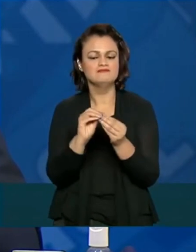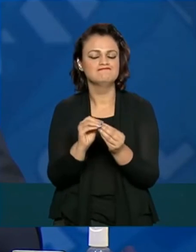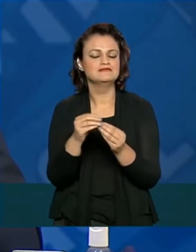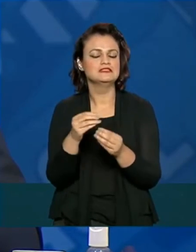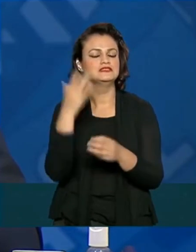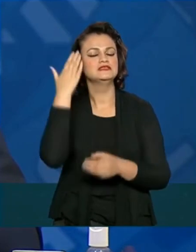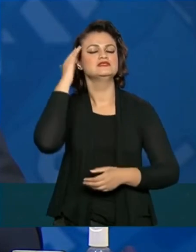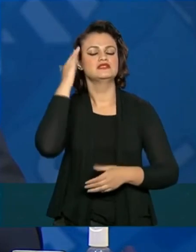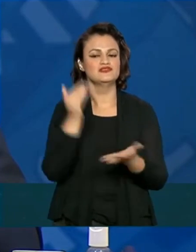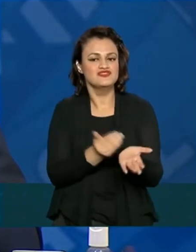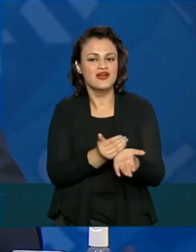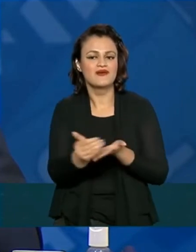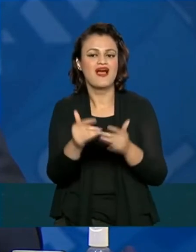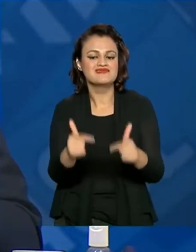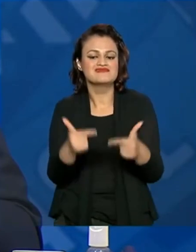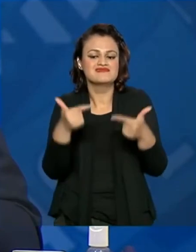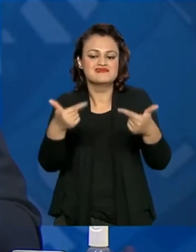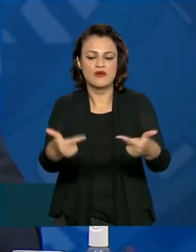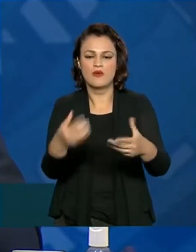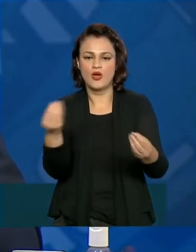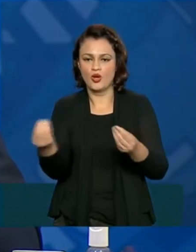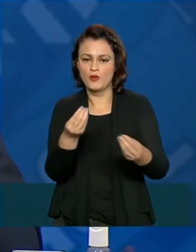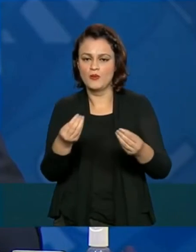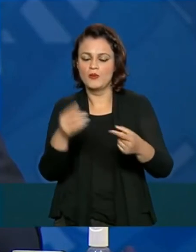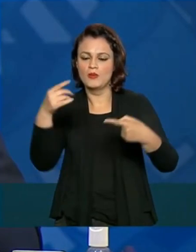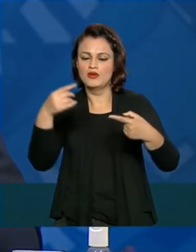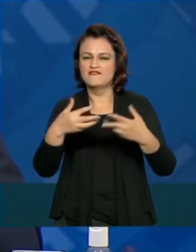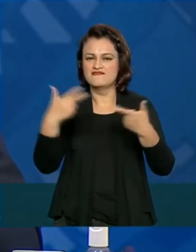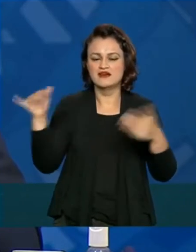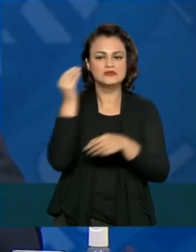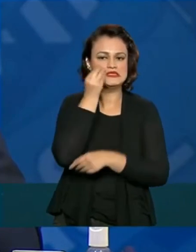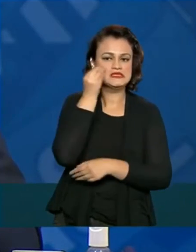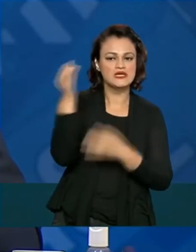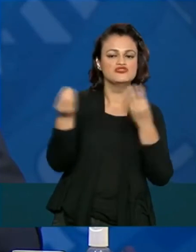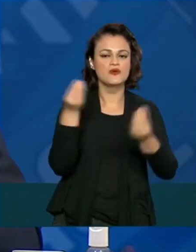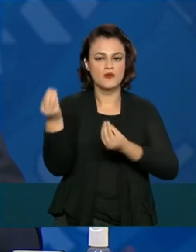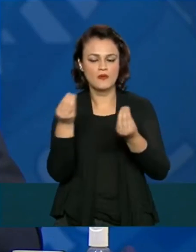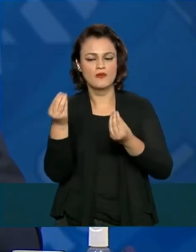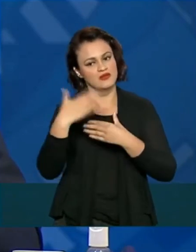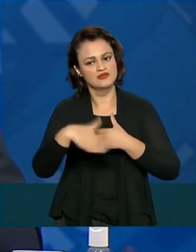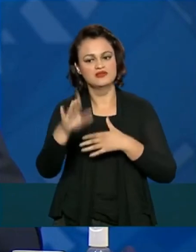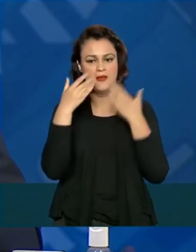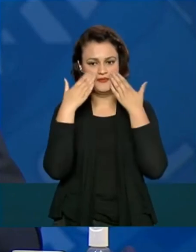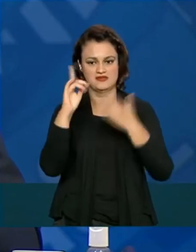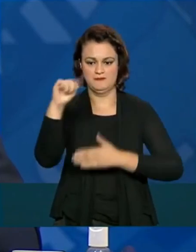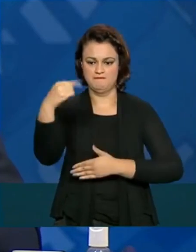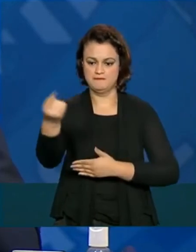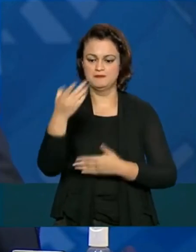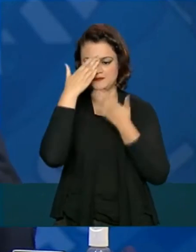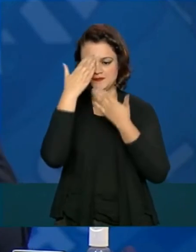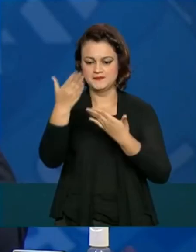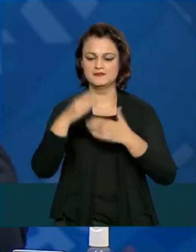conduta e a política de testagem que vem na sequência, que nós iremos apresentar.